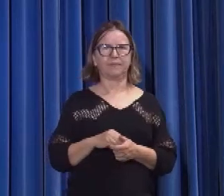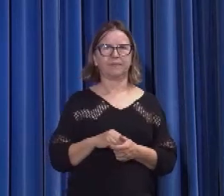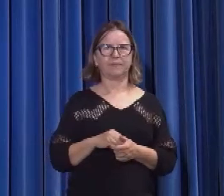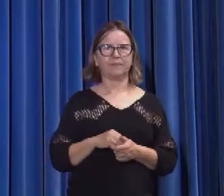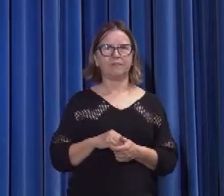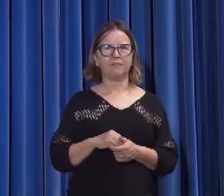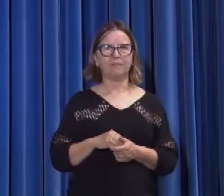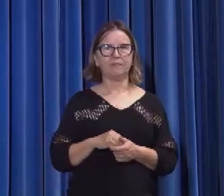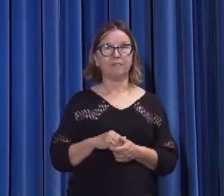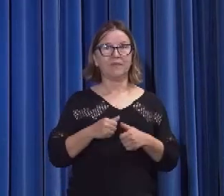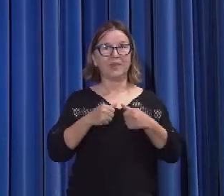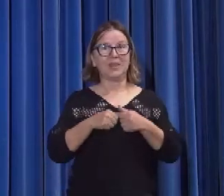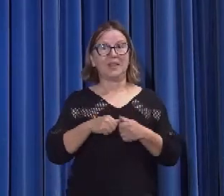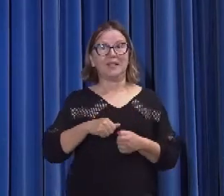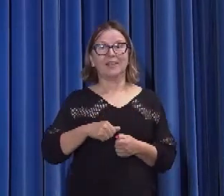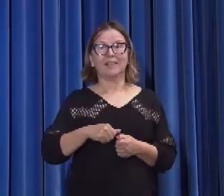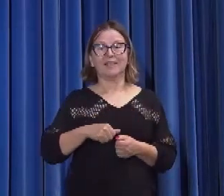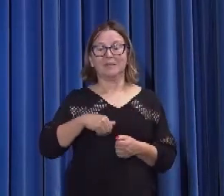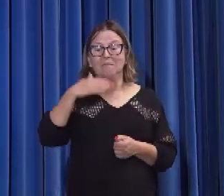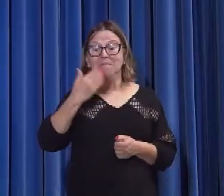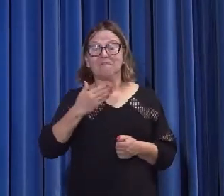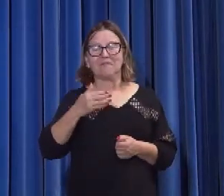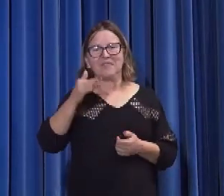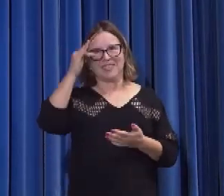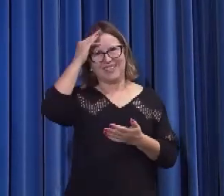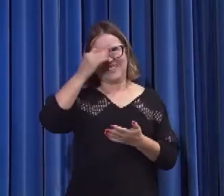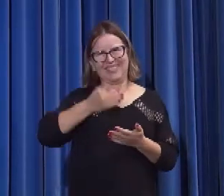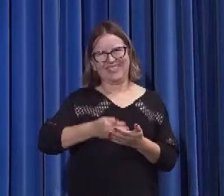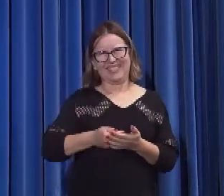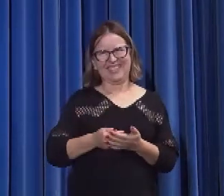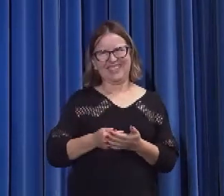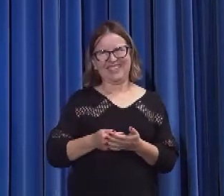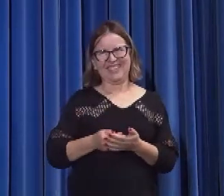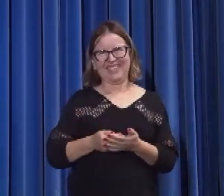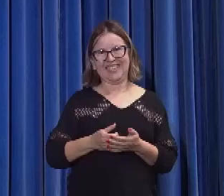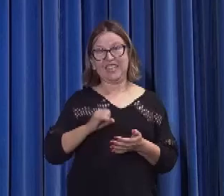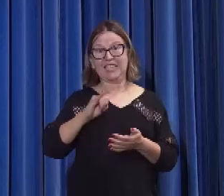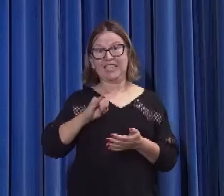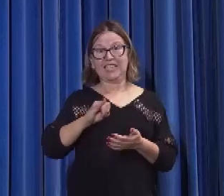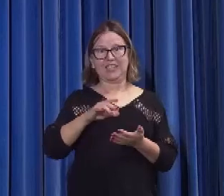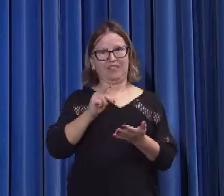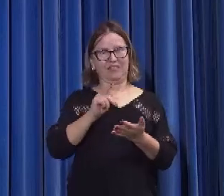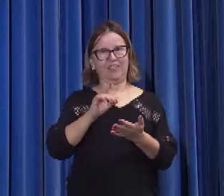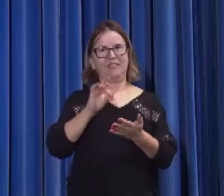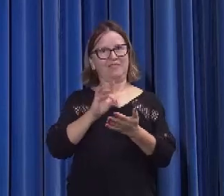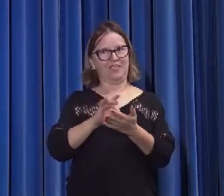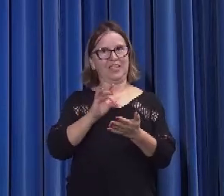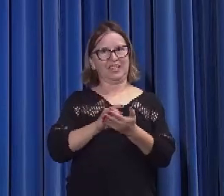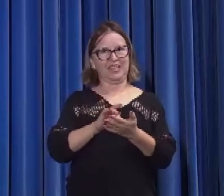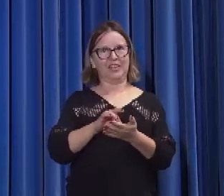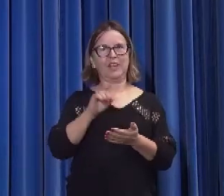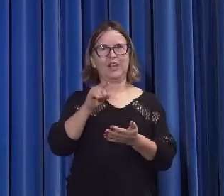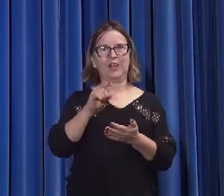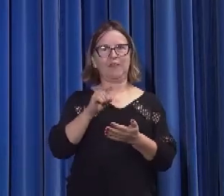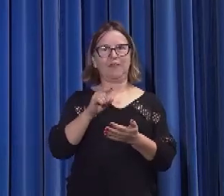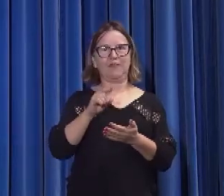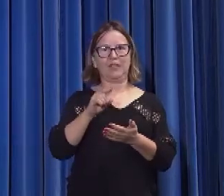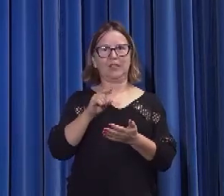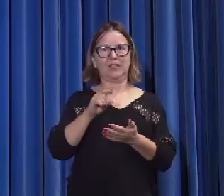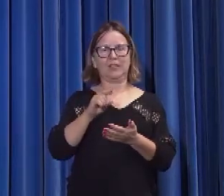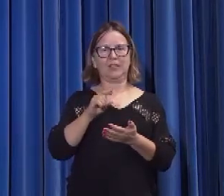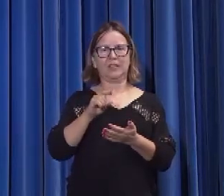Esse é o teste da fé. Se ela for genuína, você vai reagir na direção de Deus. E